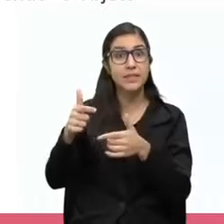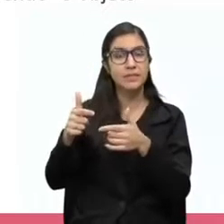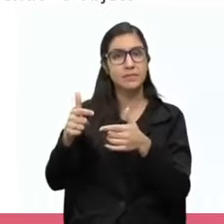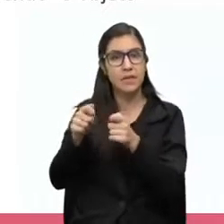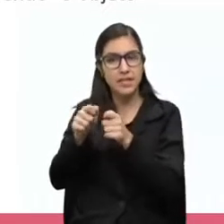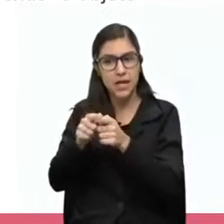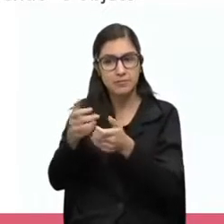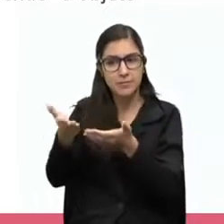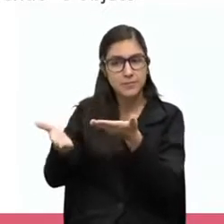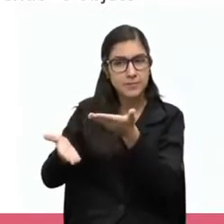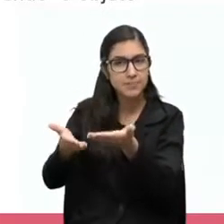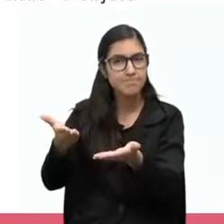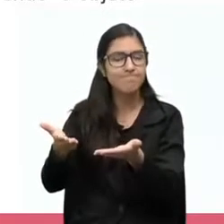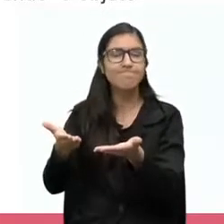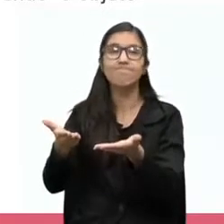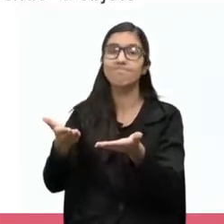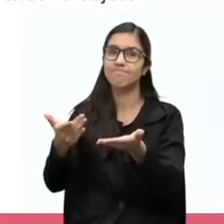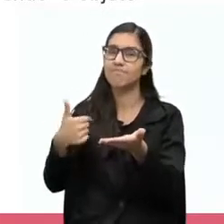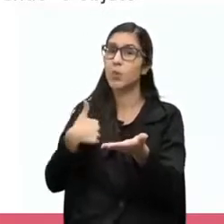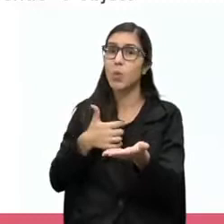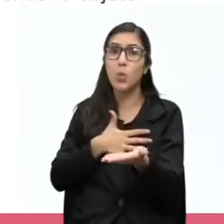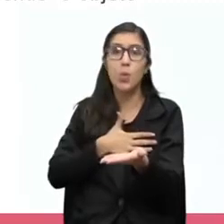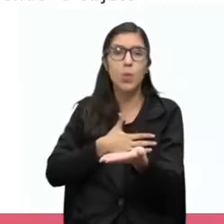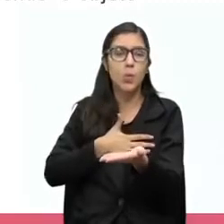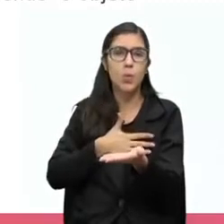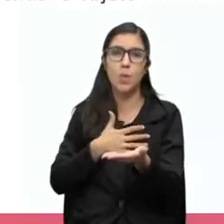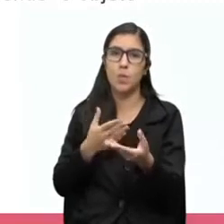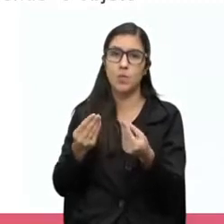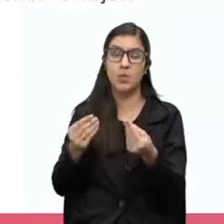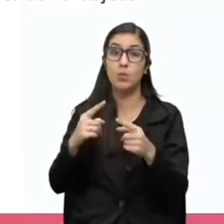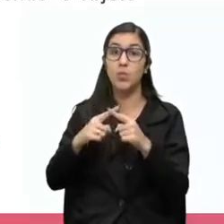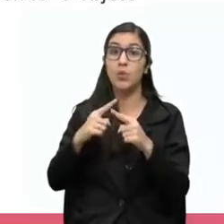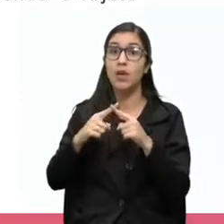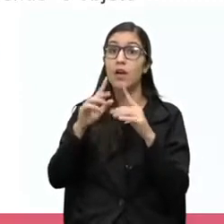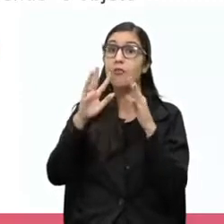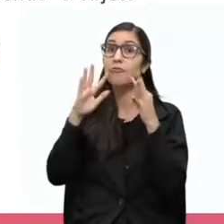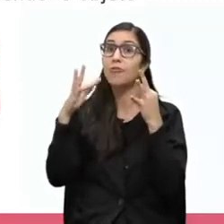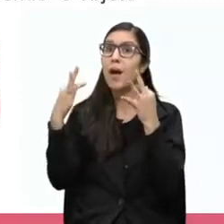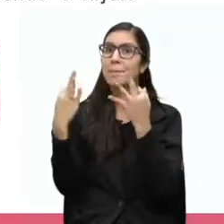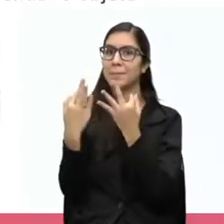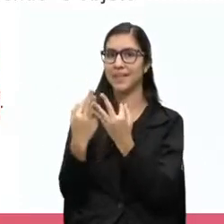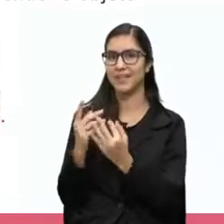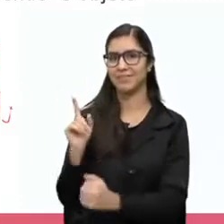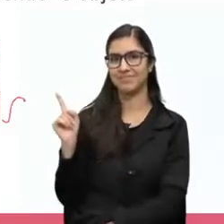trabalho é uma fase assim, que eu aprecio muito, porque a família